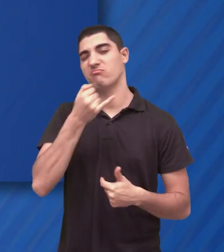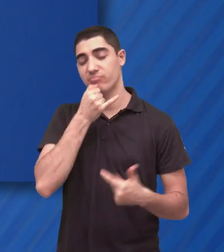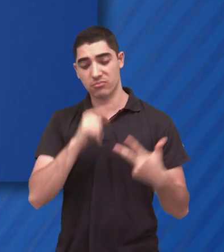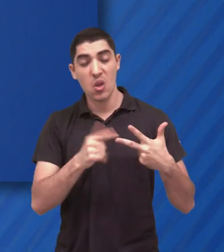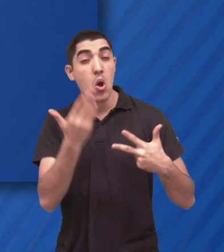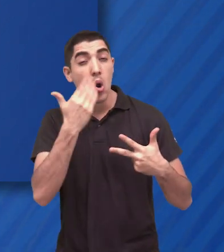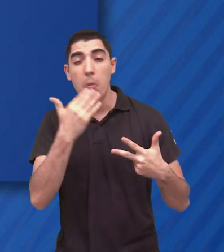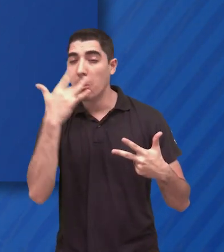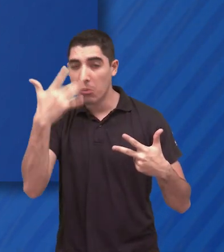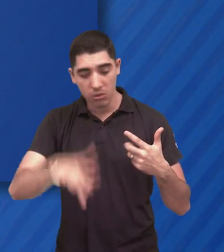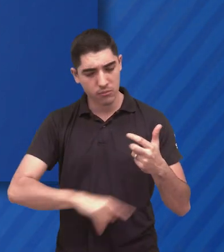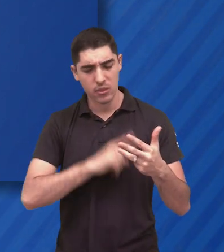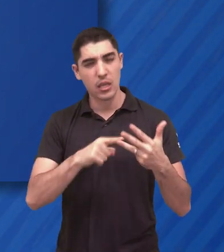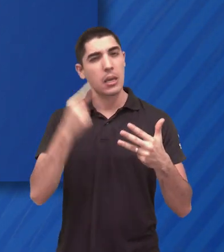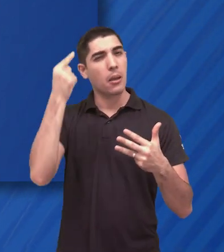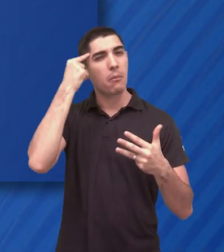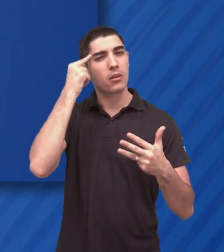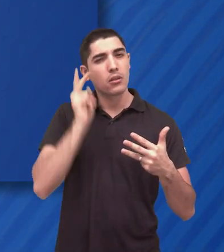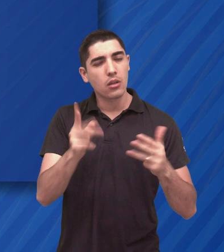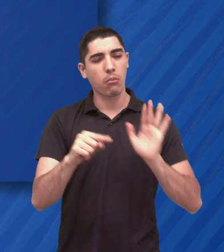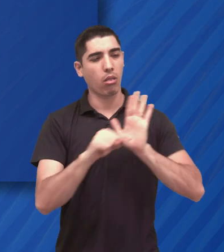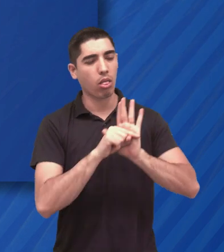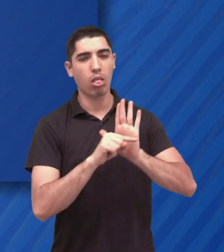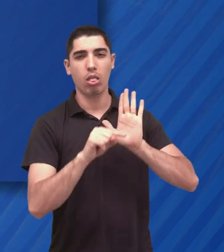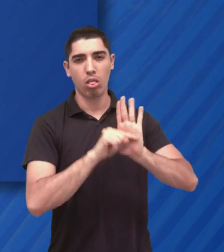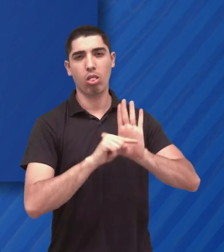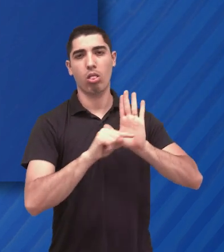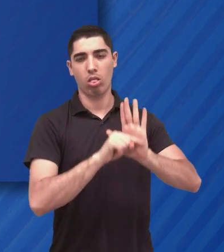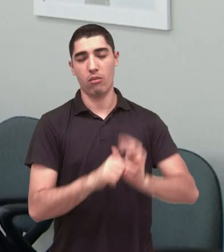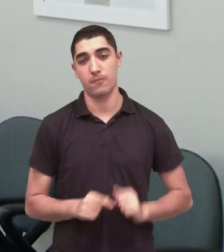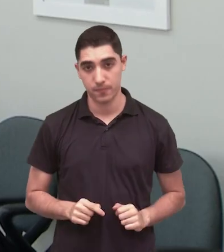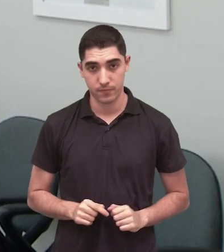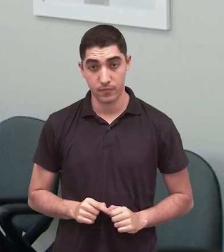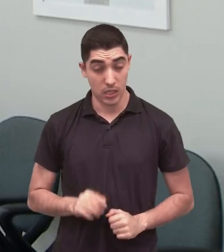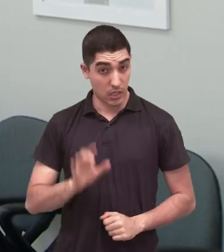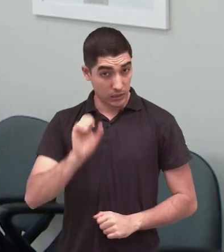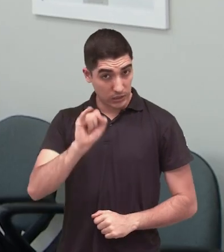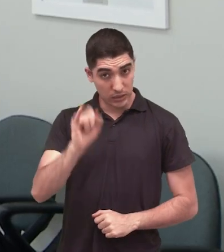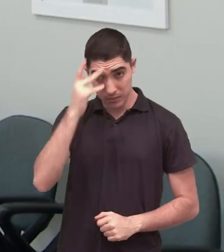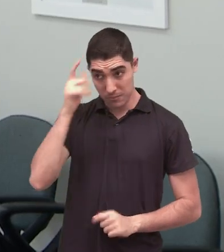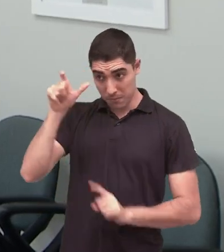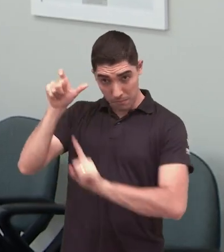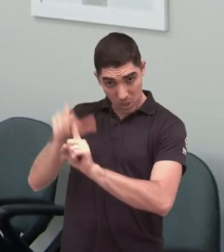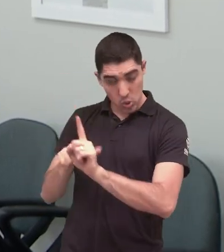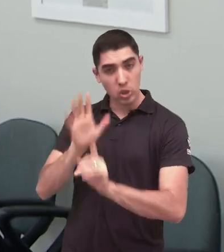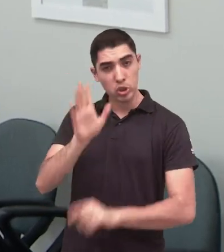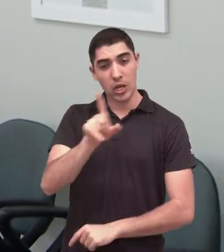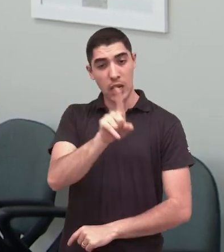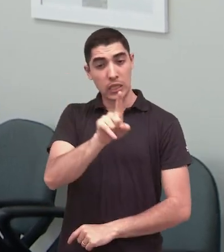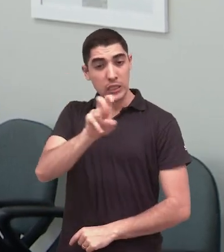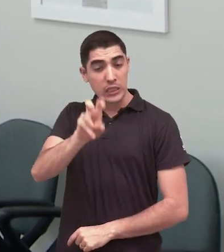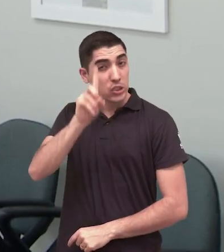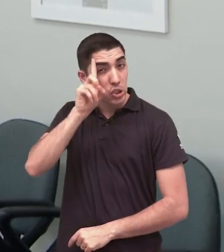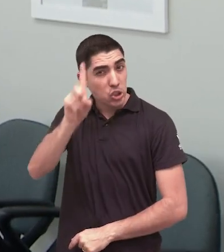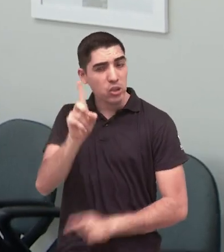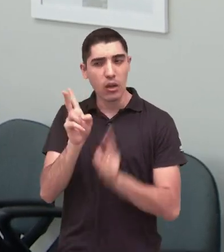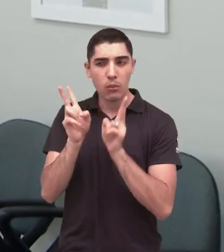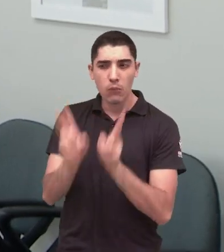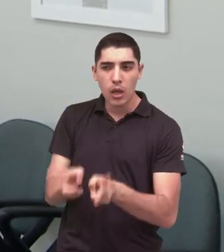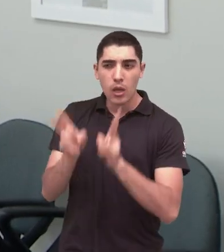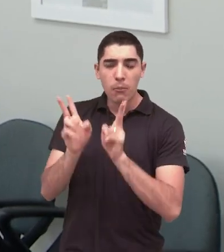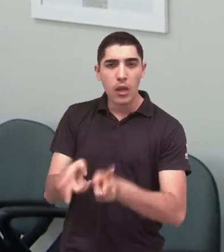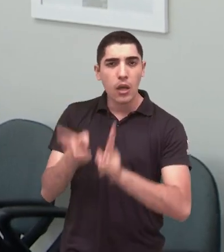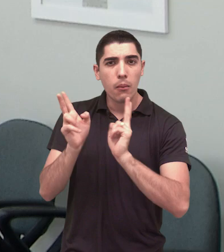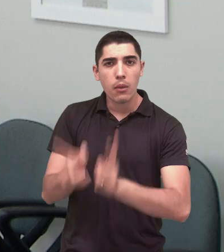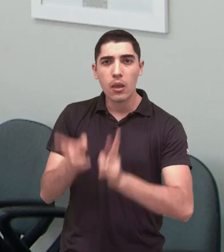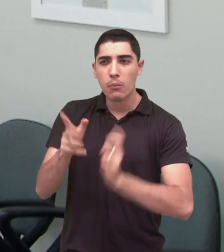prazerosas, falta de apetite e pensamentos negativos. Mais de 15 dias assim, precisa de ajuda. Porque a